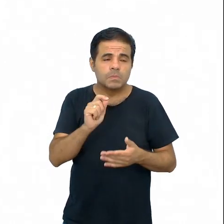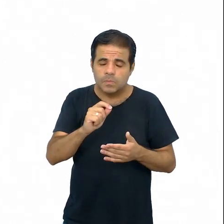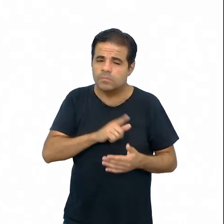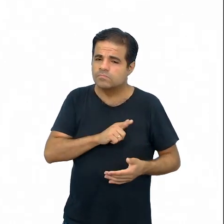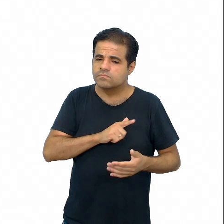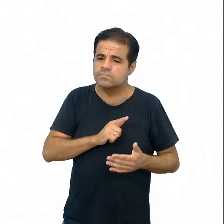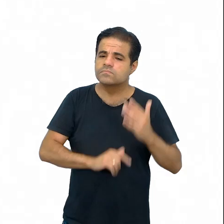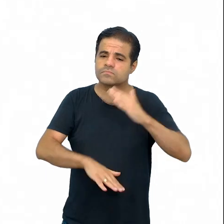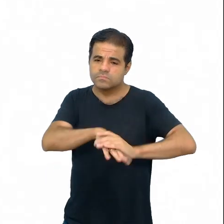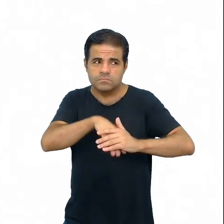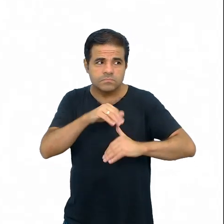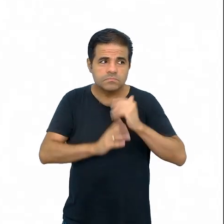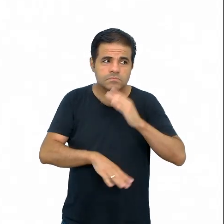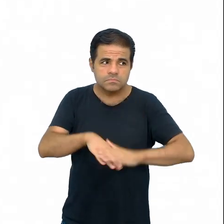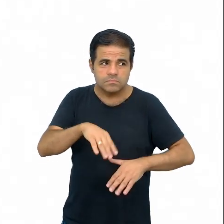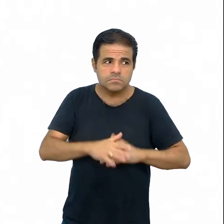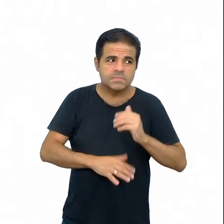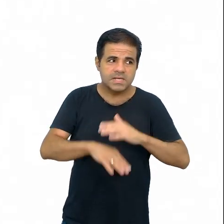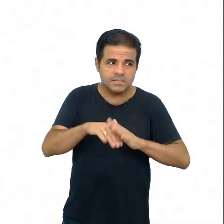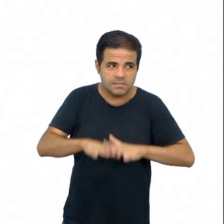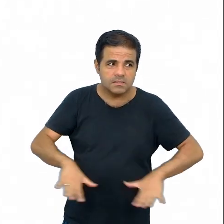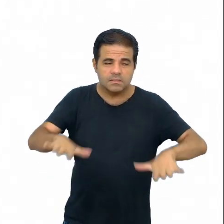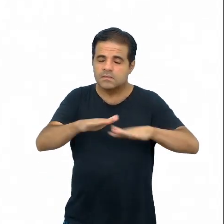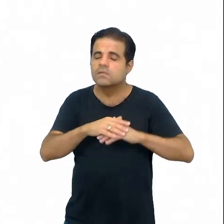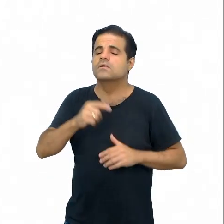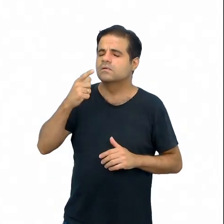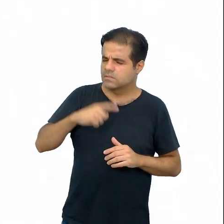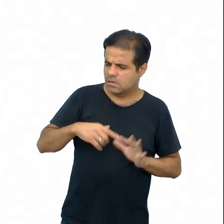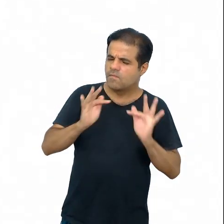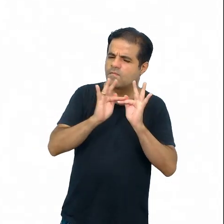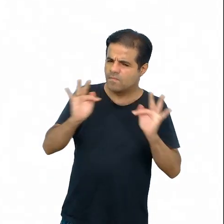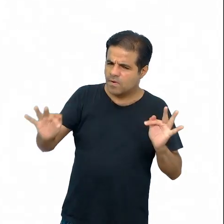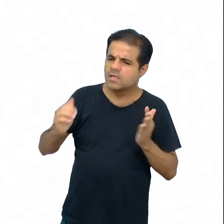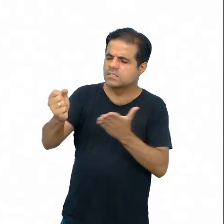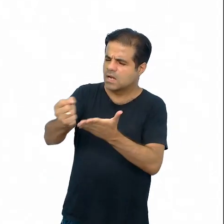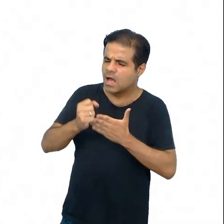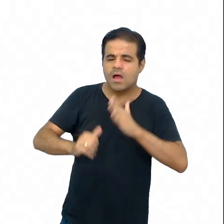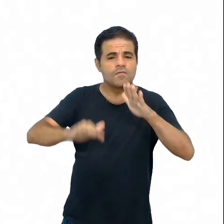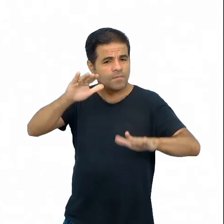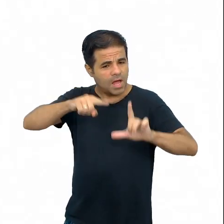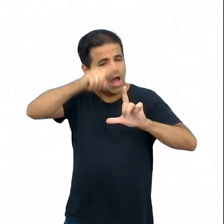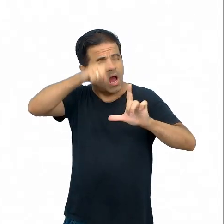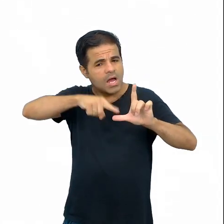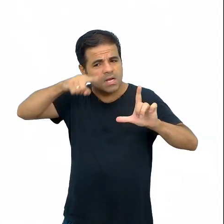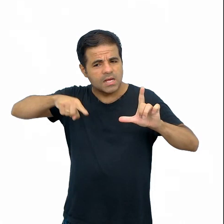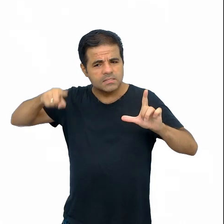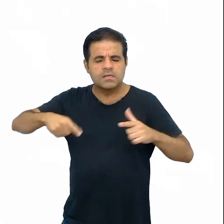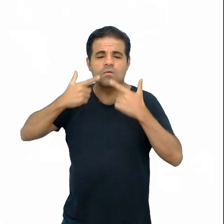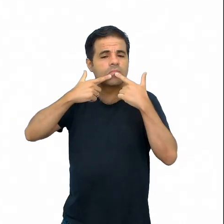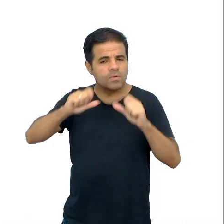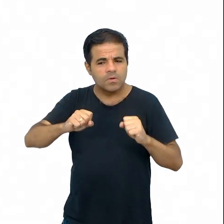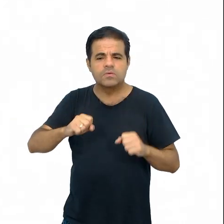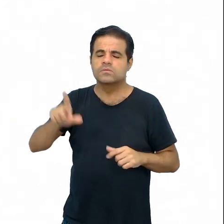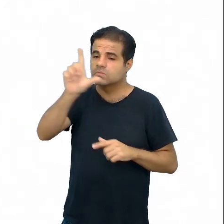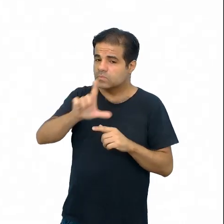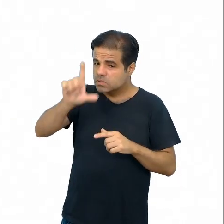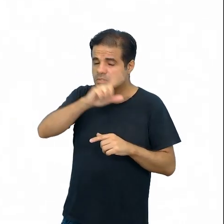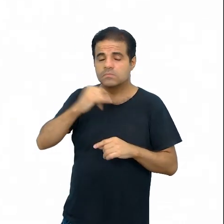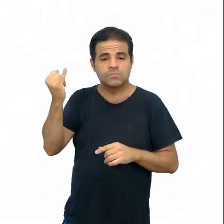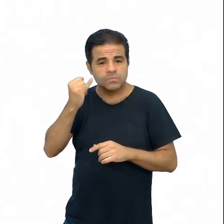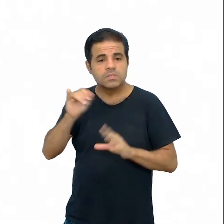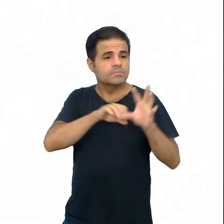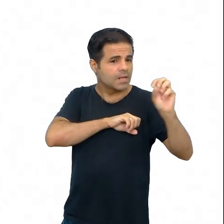existem também as práticas de letramento que trazem essa questão da variação linguística, muito importante também para